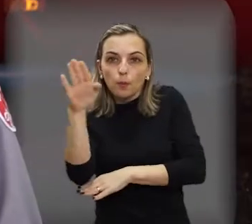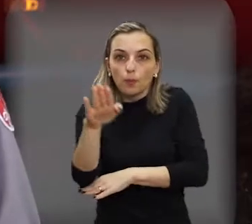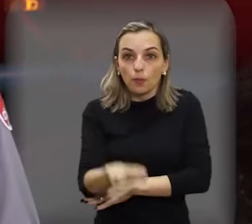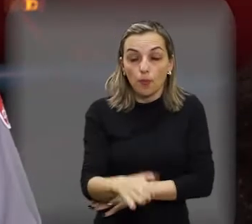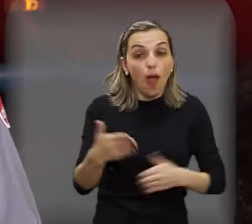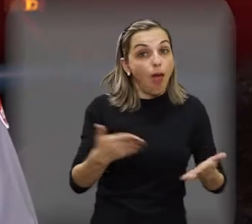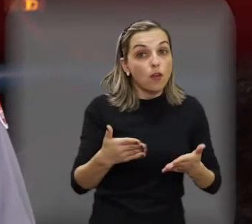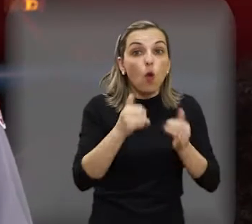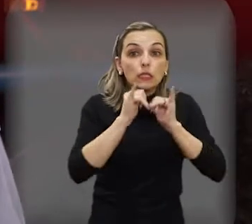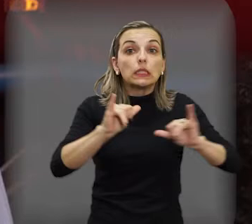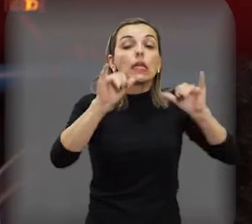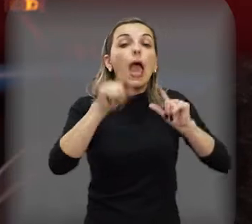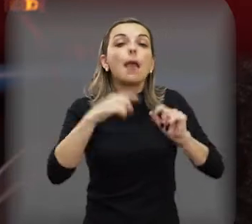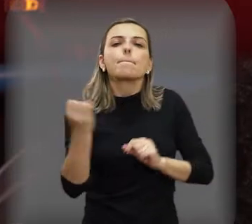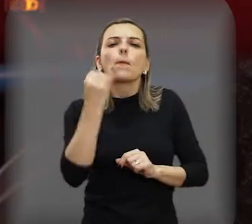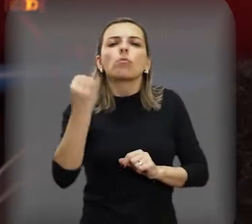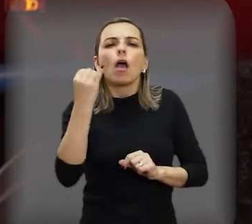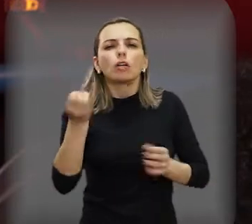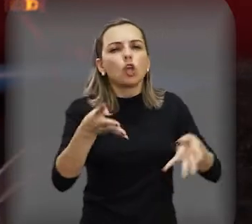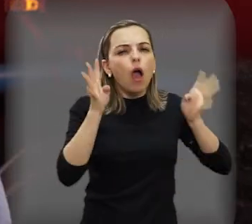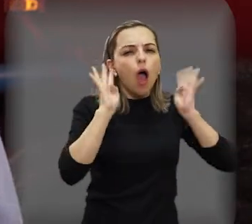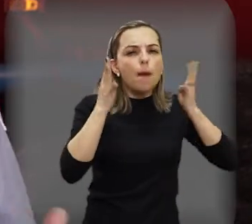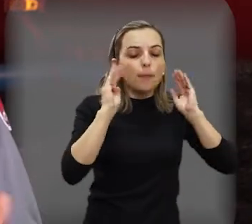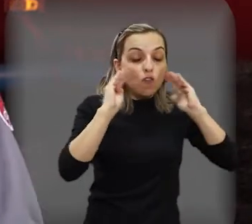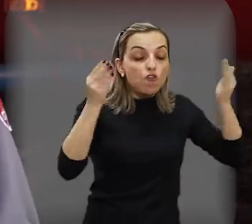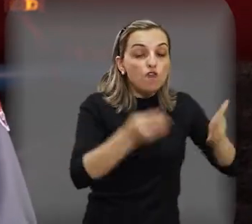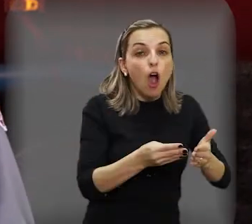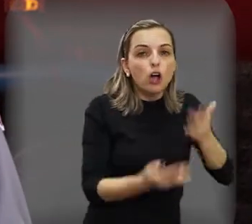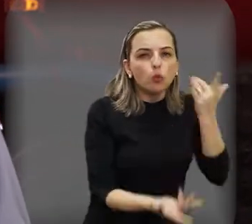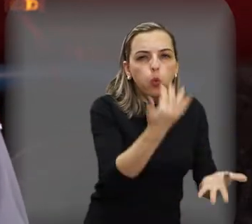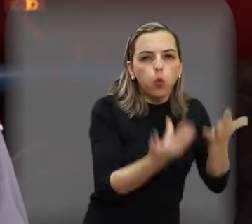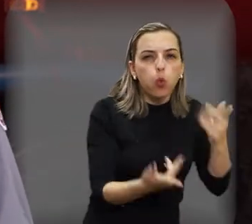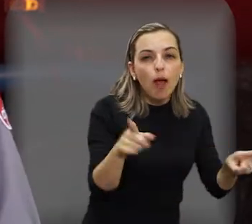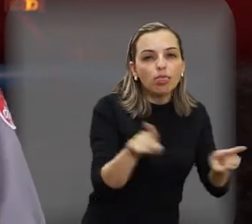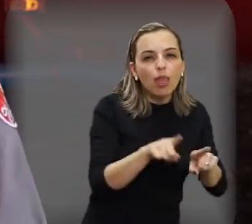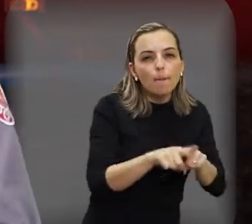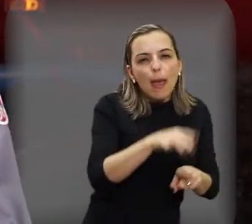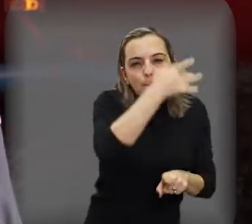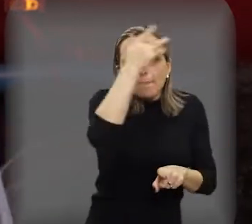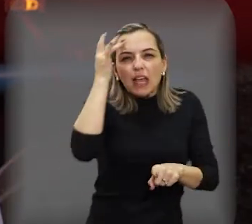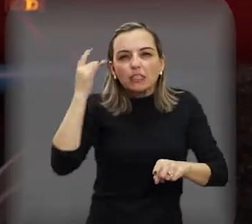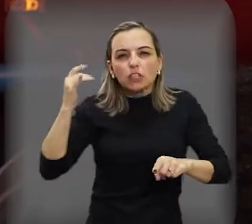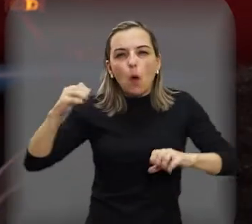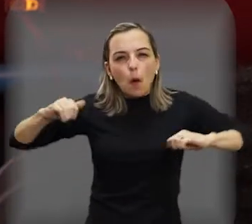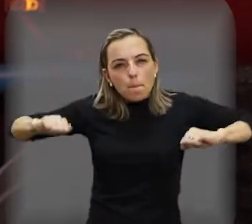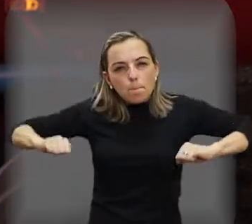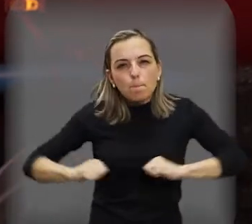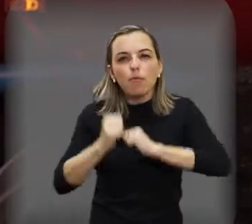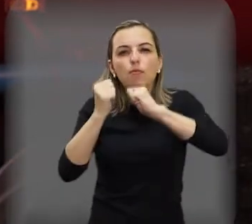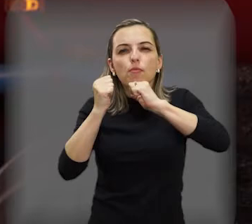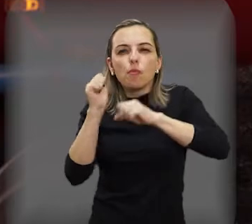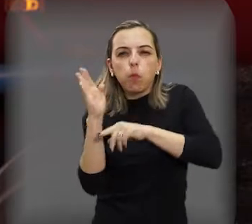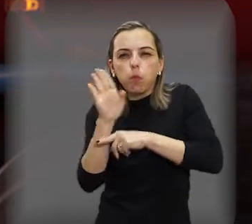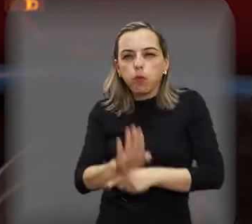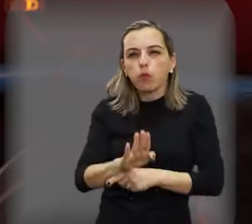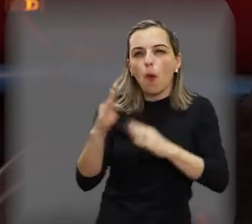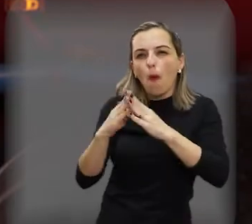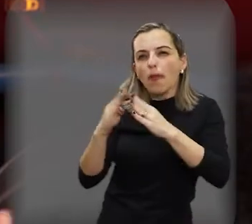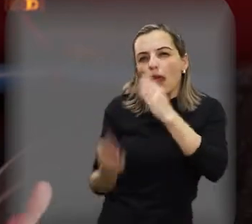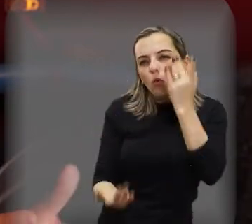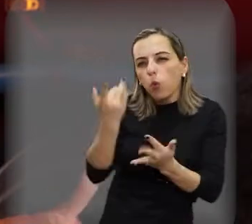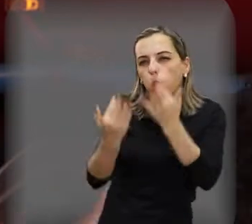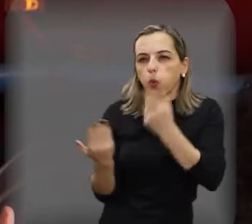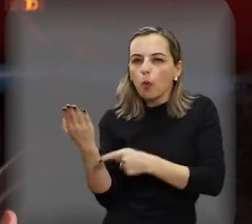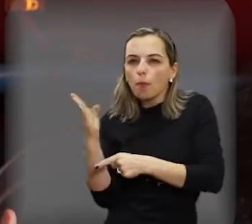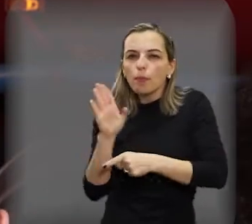Só lembrando que as viaturas que estão atendendo os incêndios são as viaturas que tiram aquela vítima presa em ferragem,